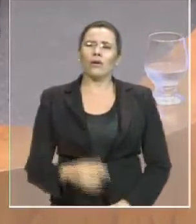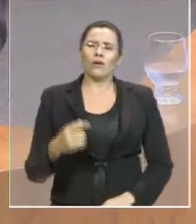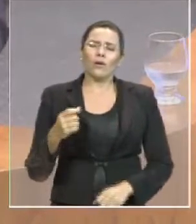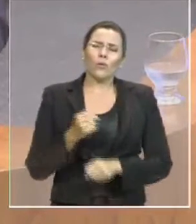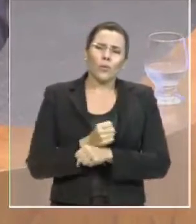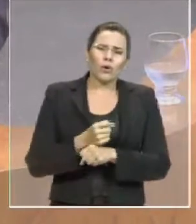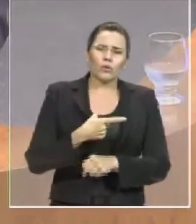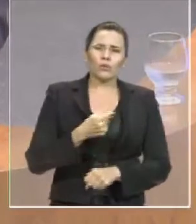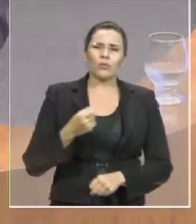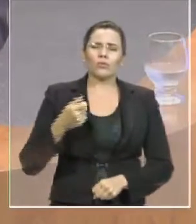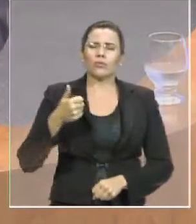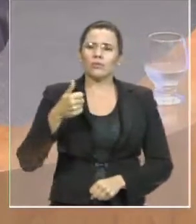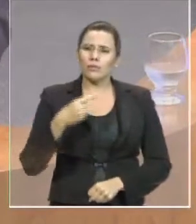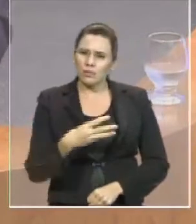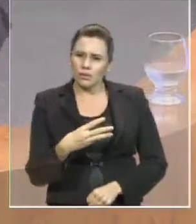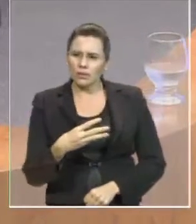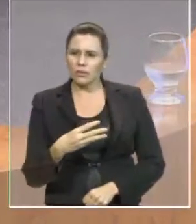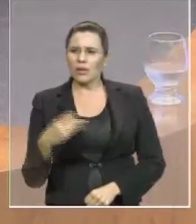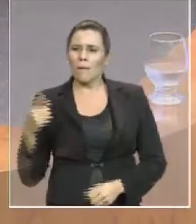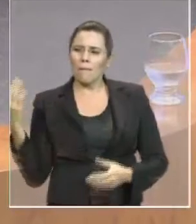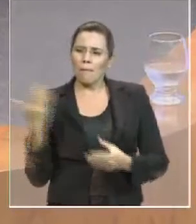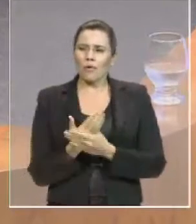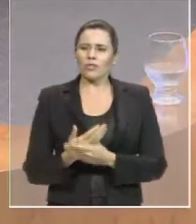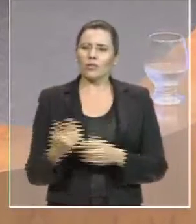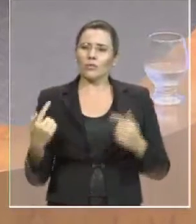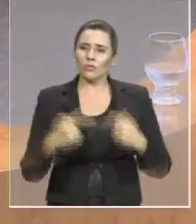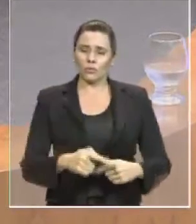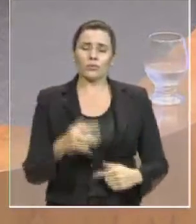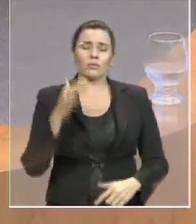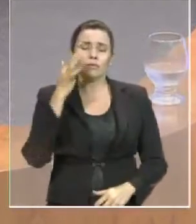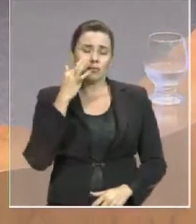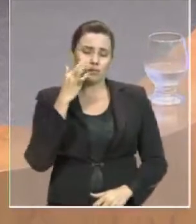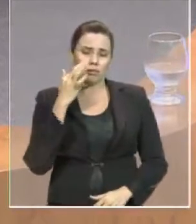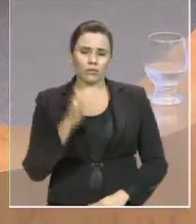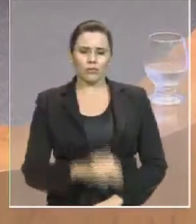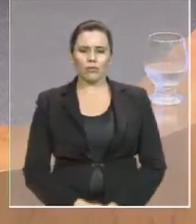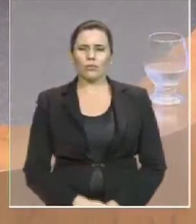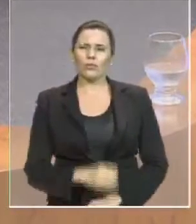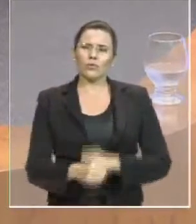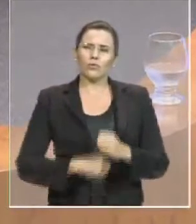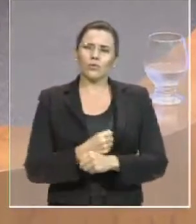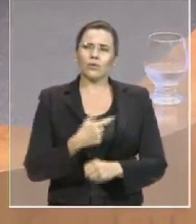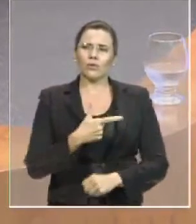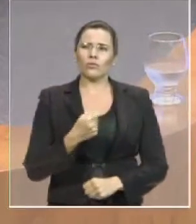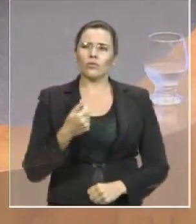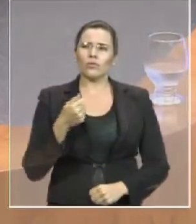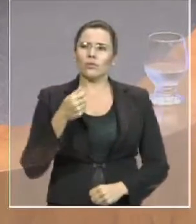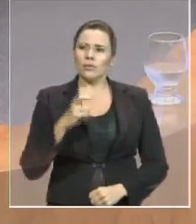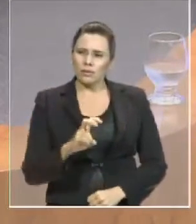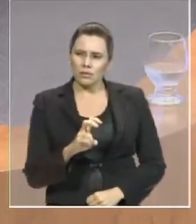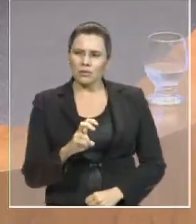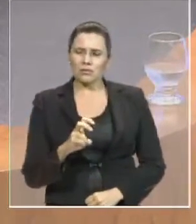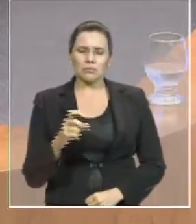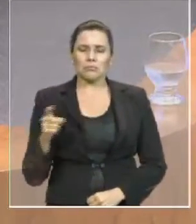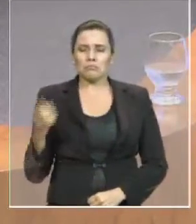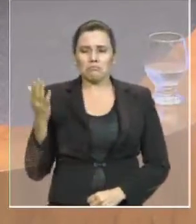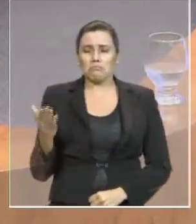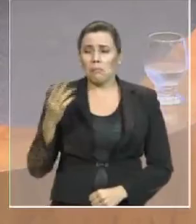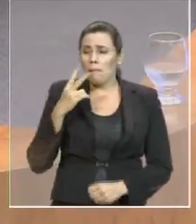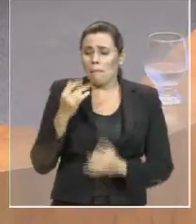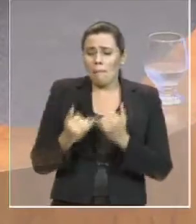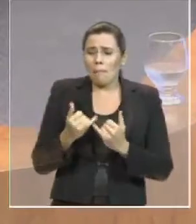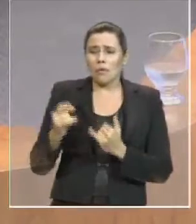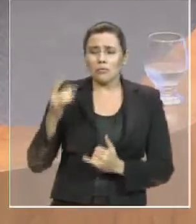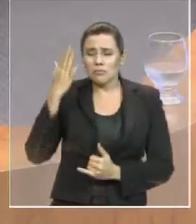ação contra o governador Flávio Dino, em 2015 não sabe se é oposição ou se é situação, aqui em